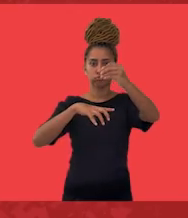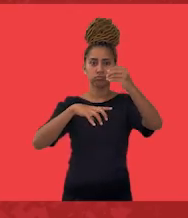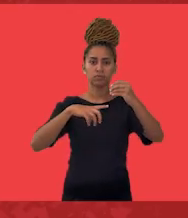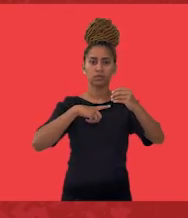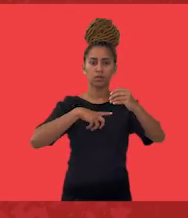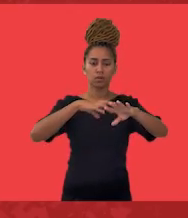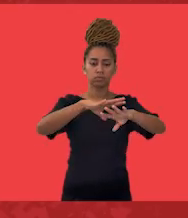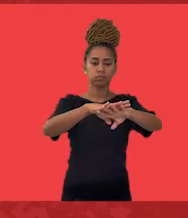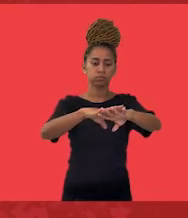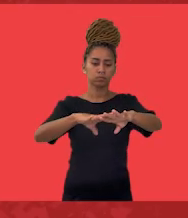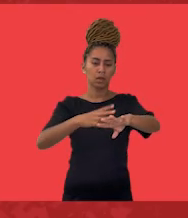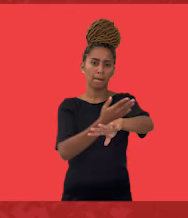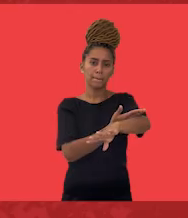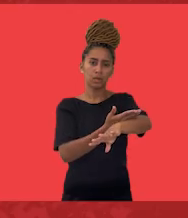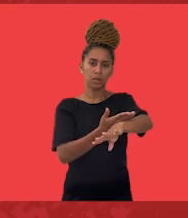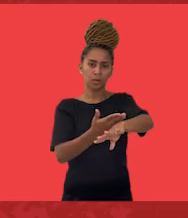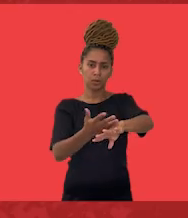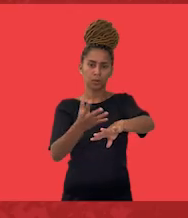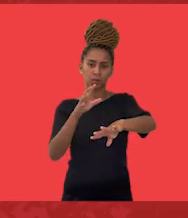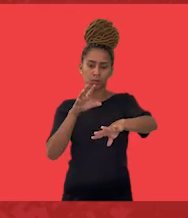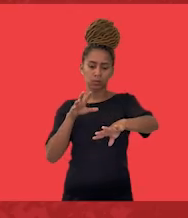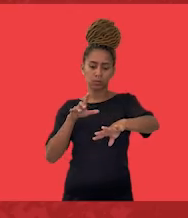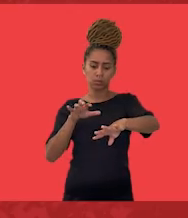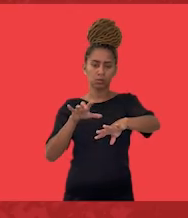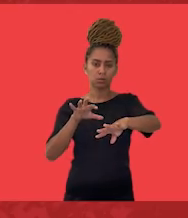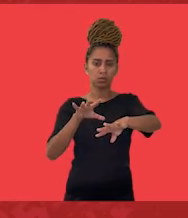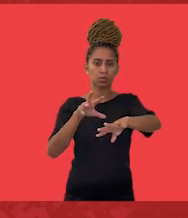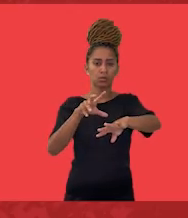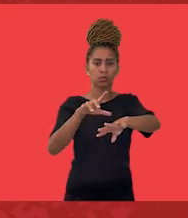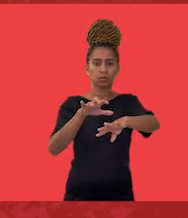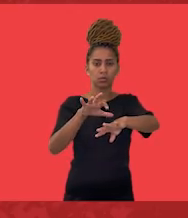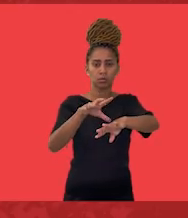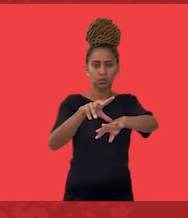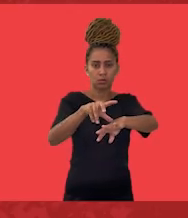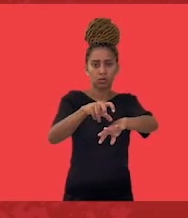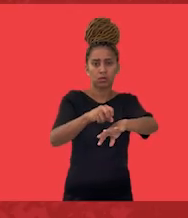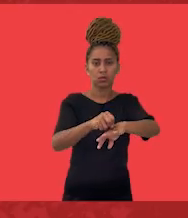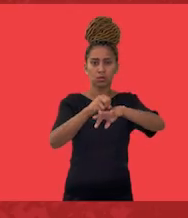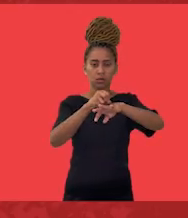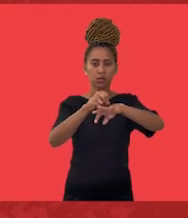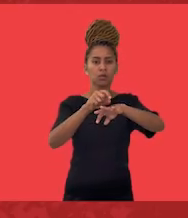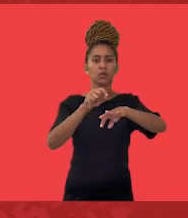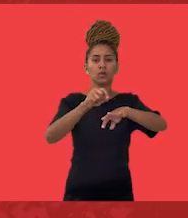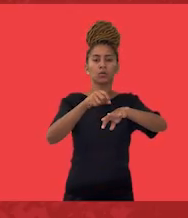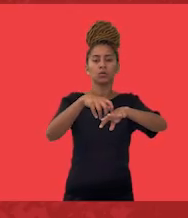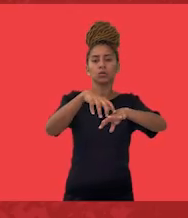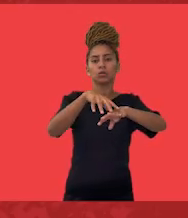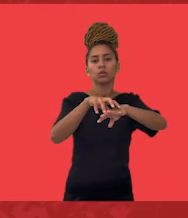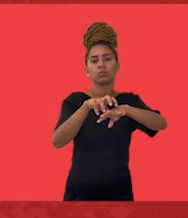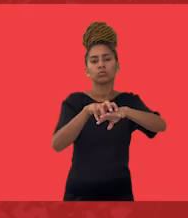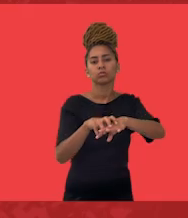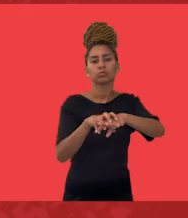pré-histórica. Produz fogo de forma rudimentar. como cobra